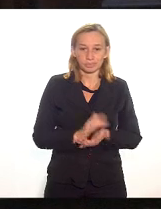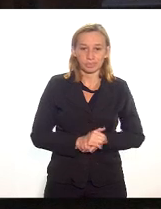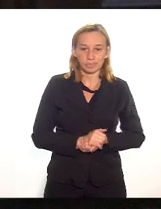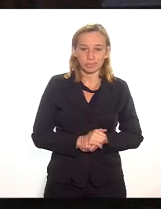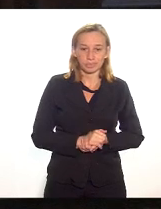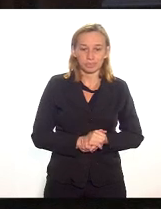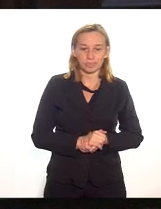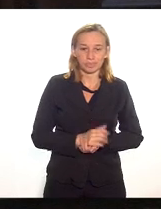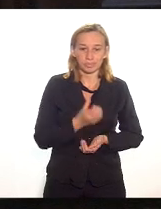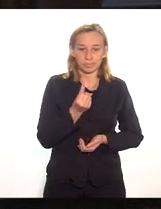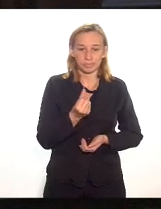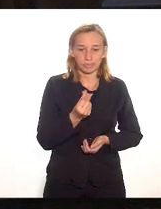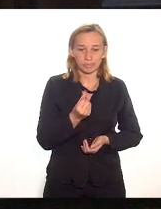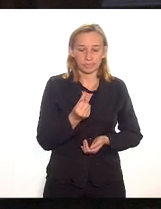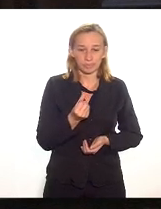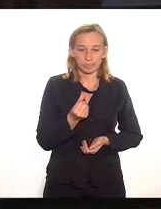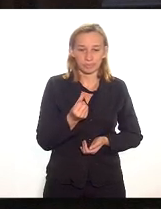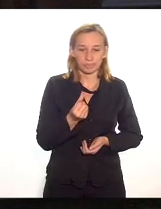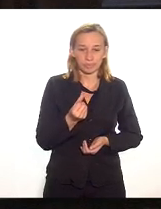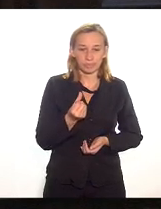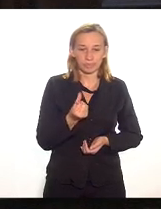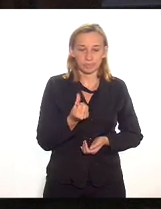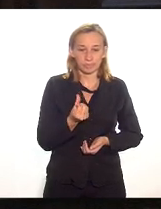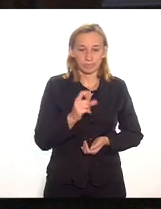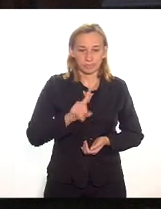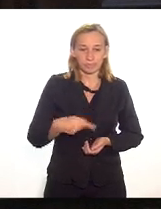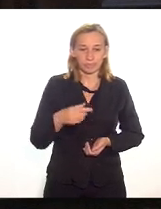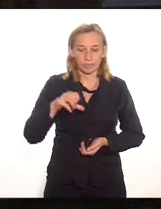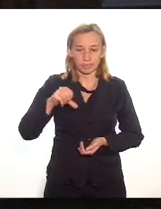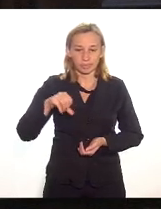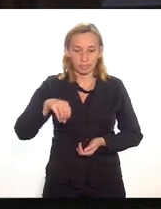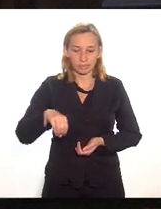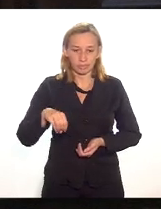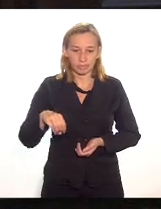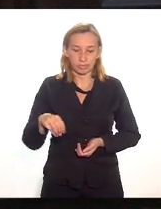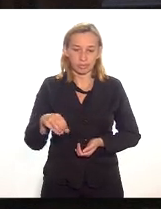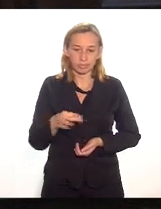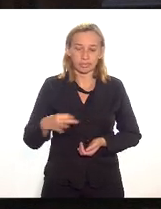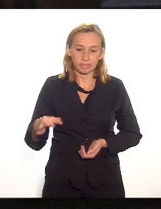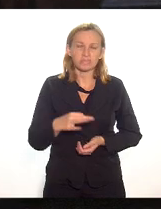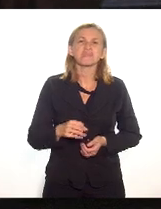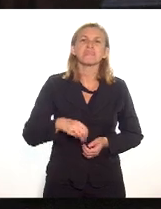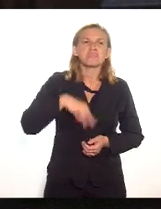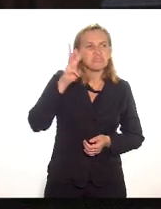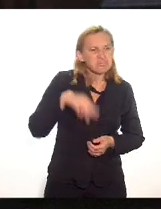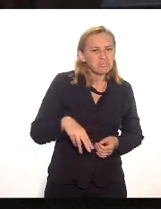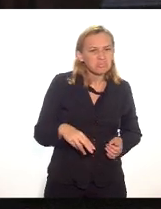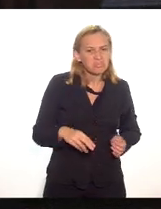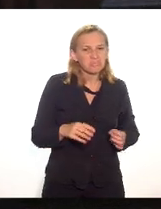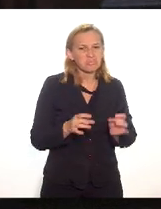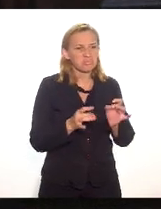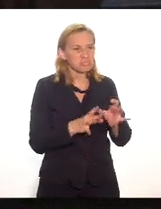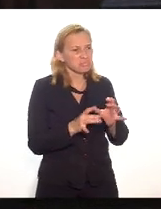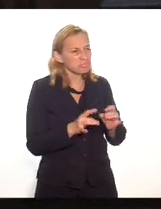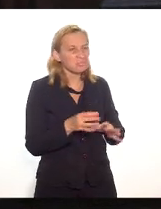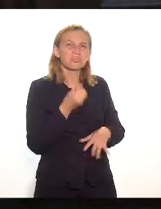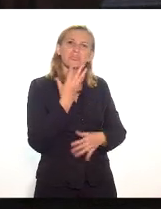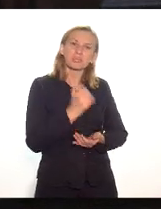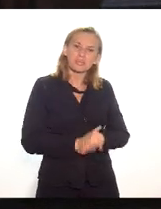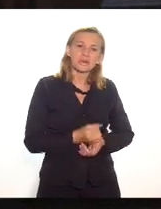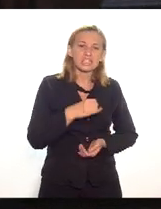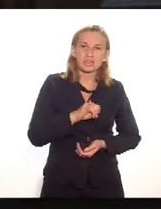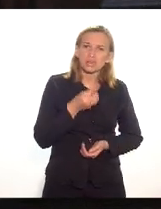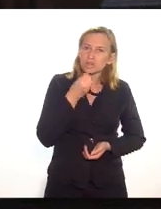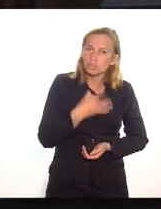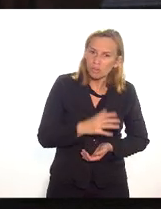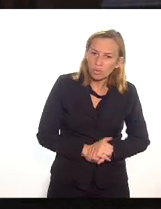paga R$ 6,90. Que privatização é essa que é boa? Se fosse